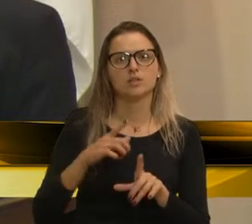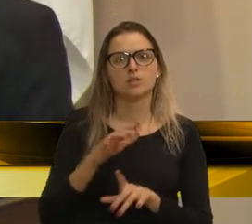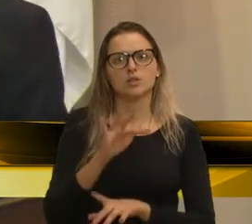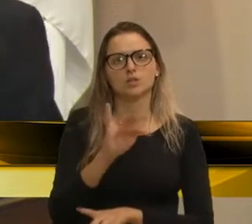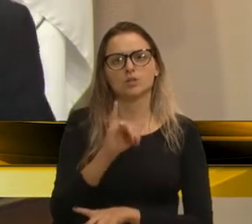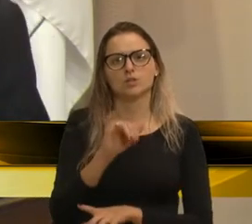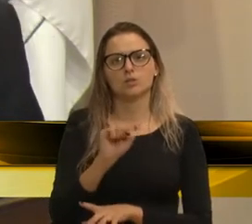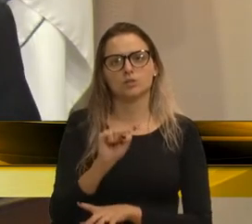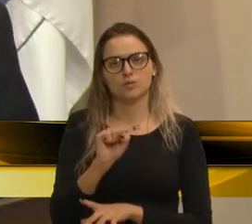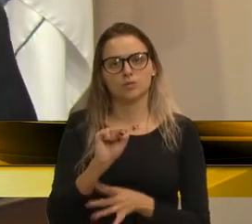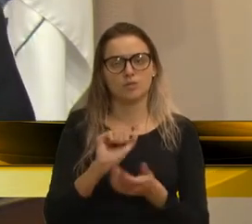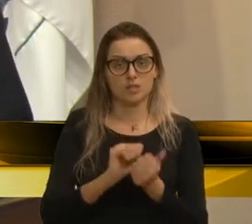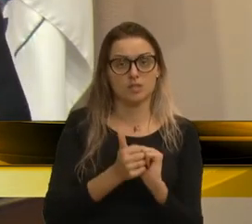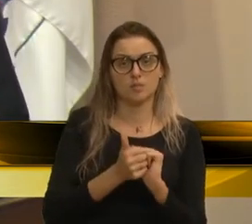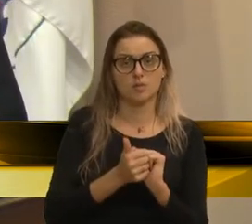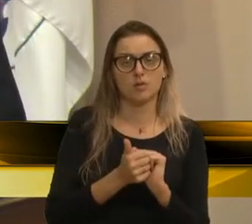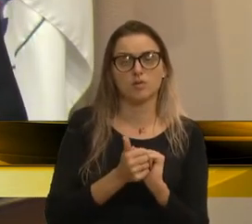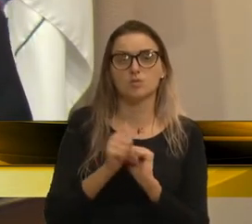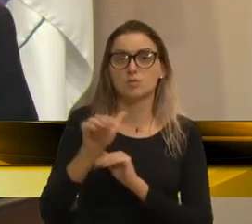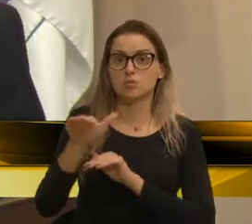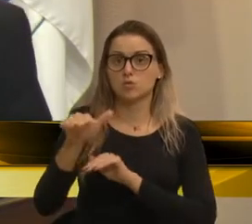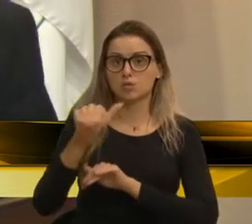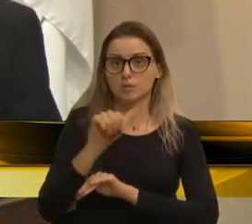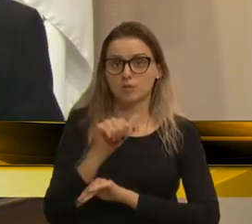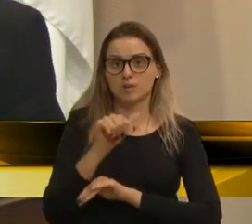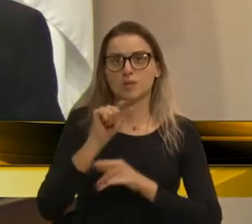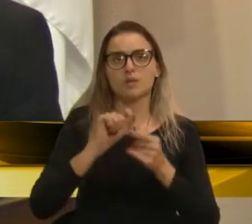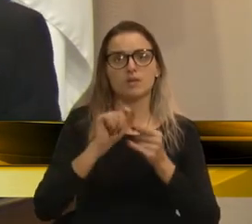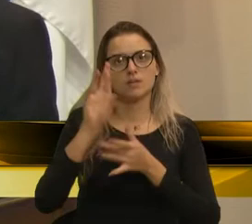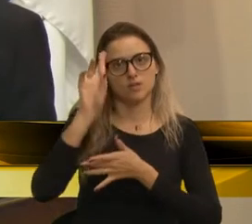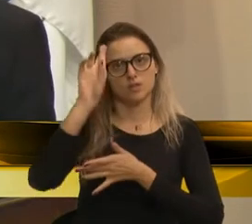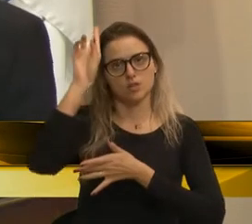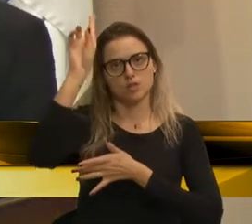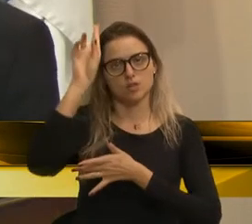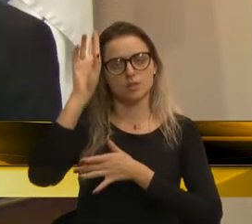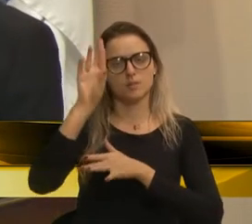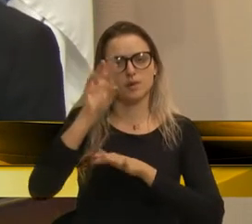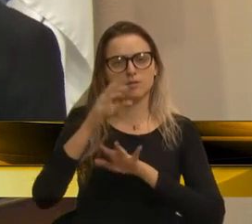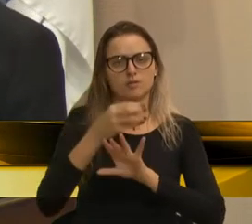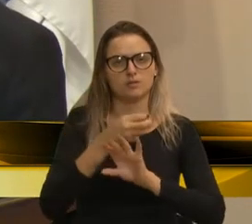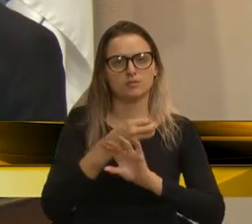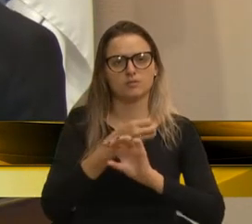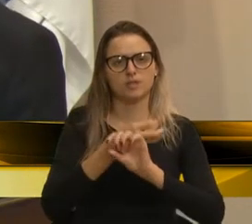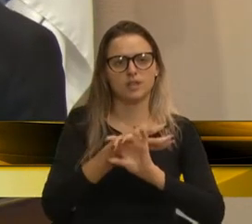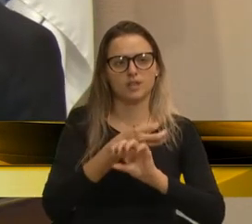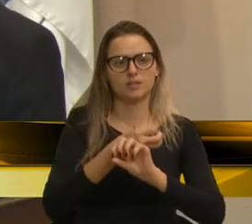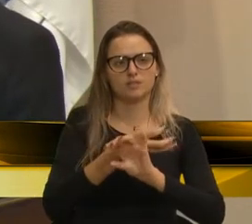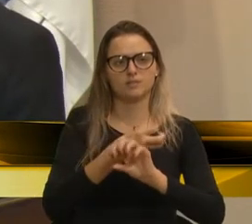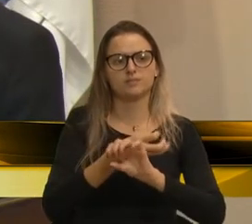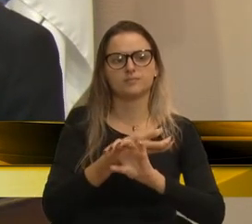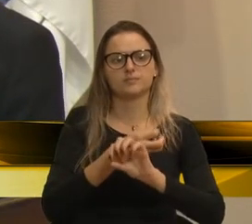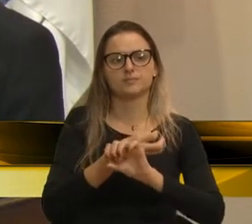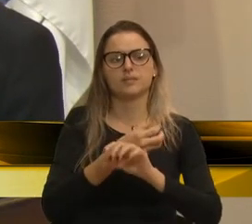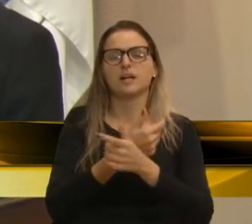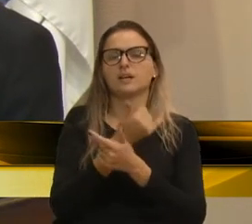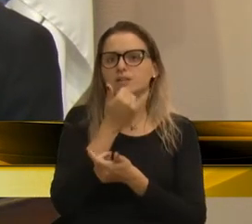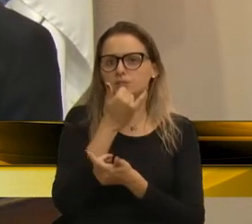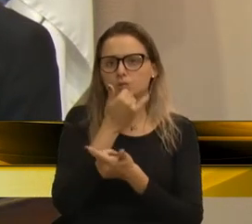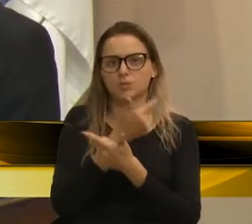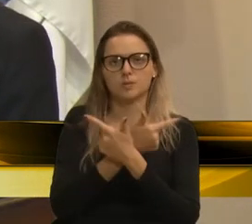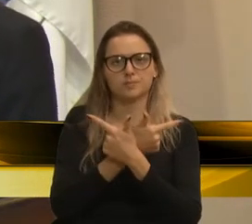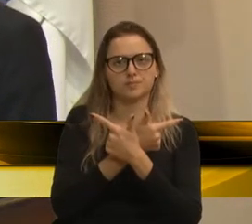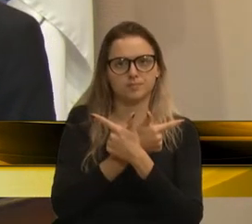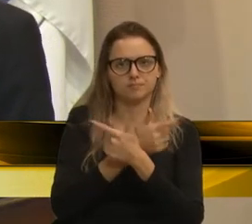A nomeação que o prefeito fez como diretora-geral da SMEL é um deboche ao esporte. Um